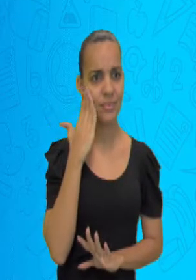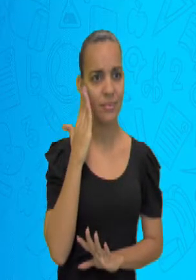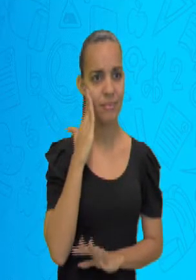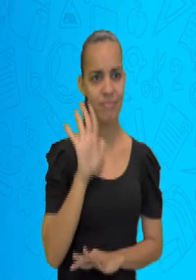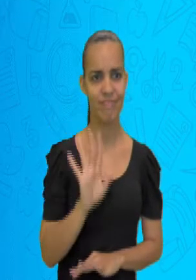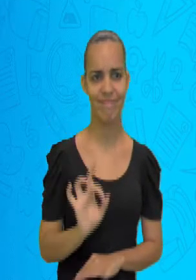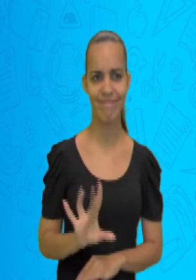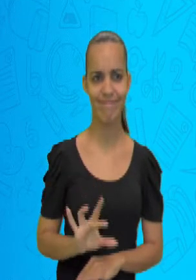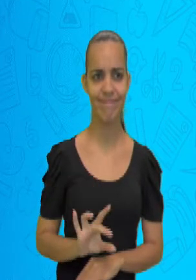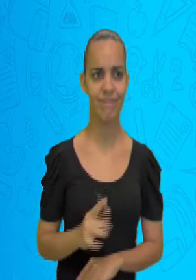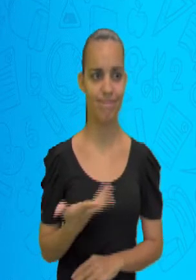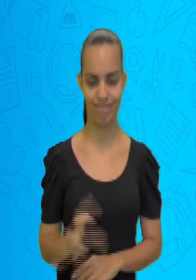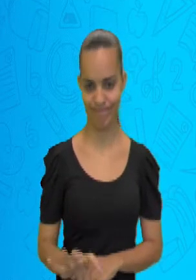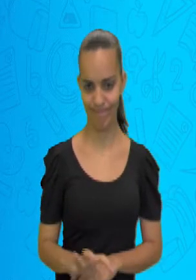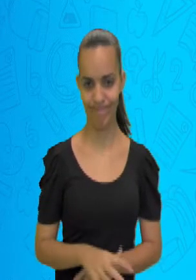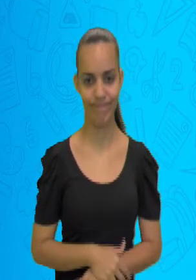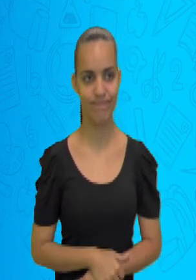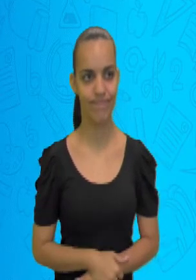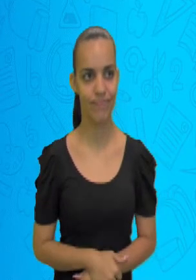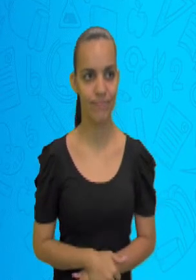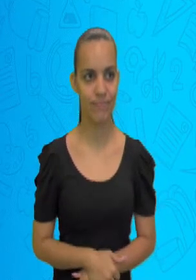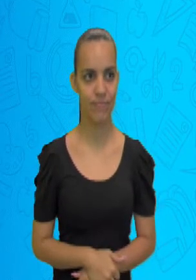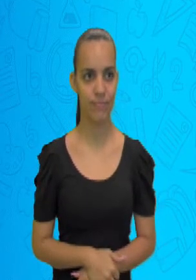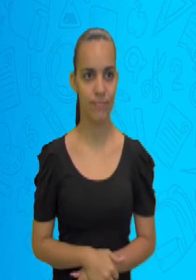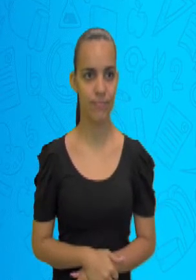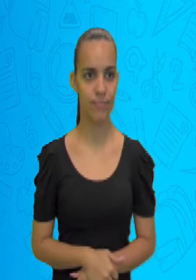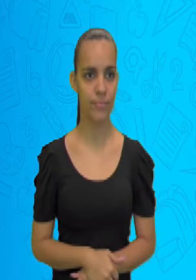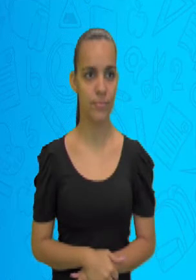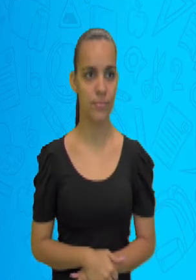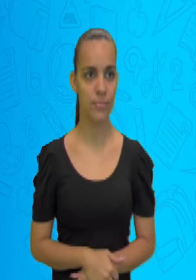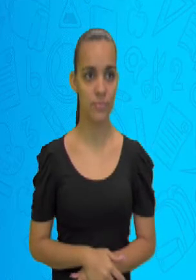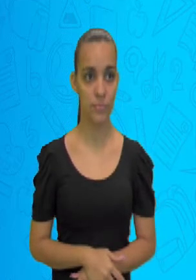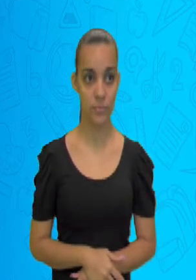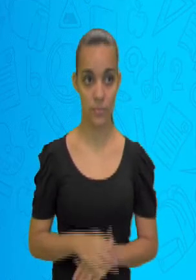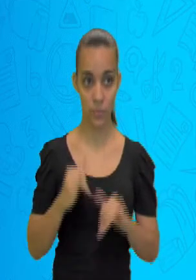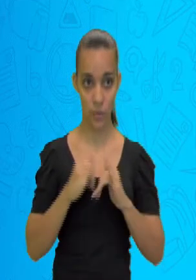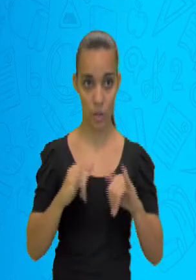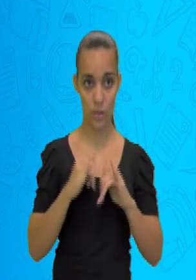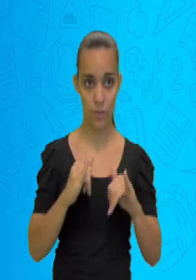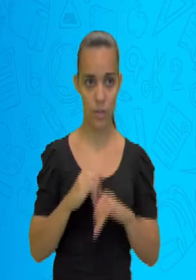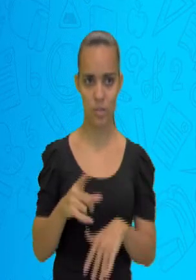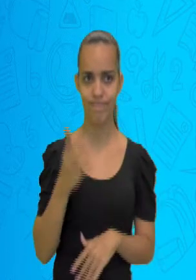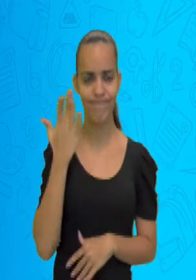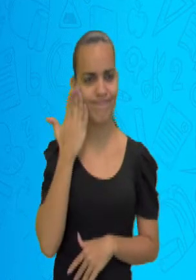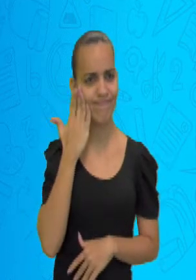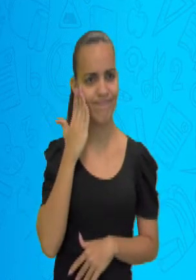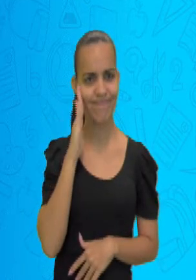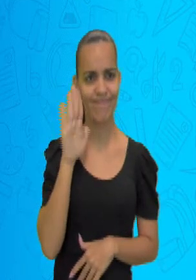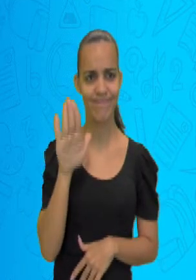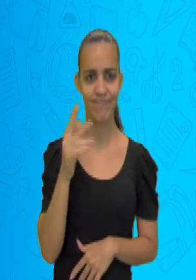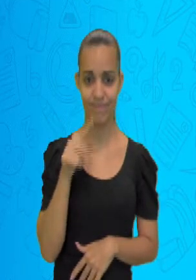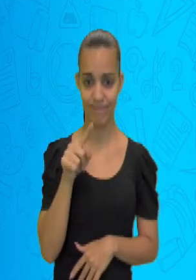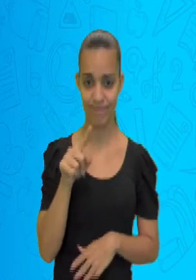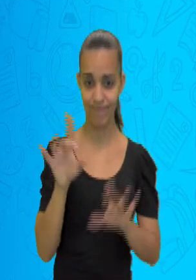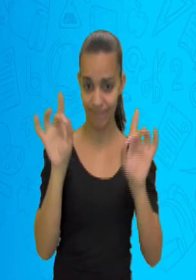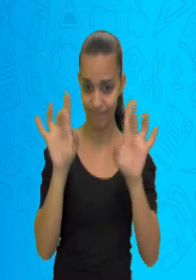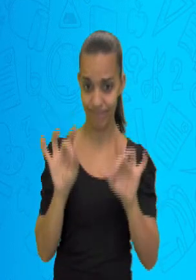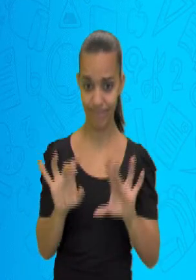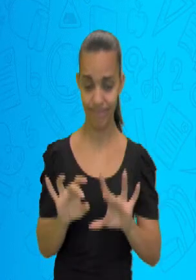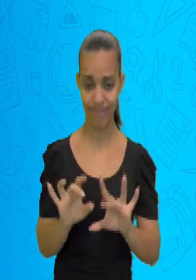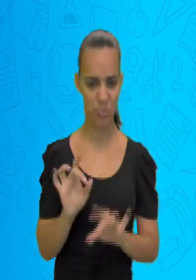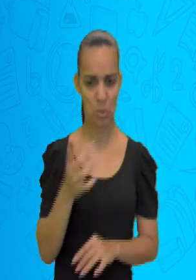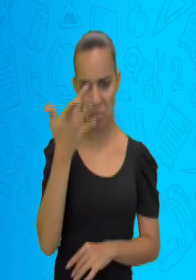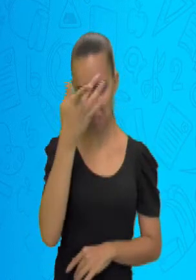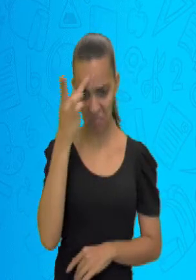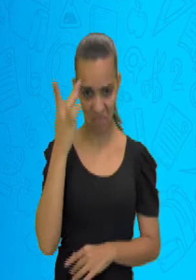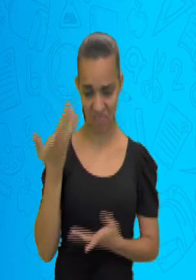só não entende quem não quer. Eu vou ler de novo. A informação que está explícita só